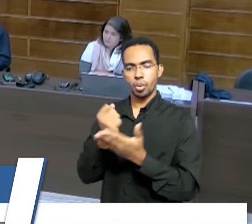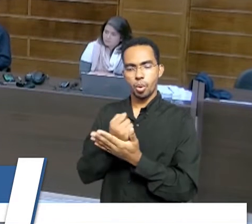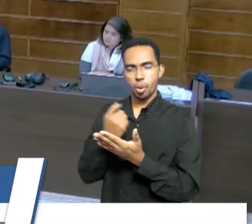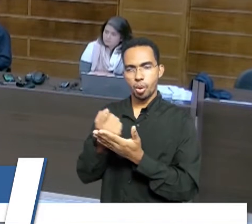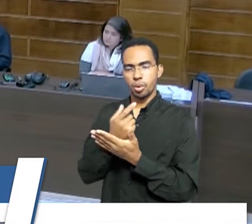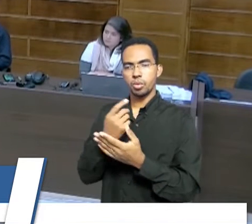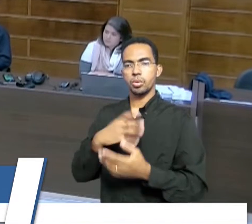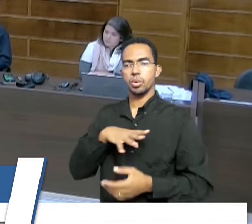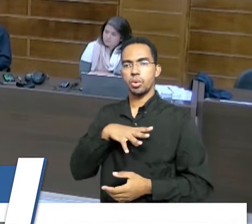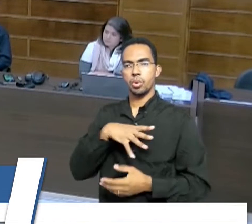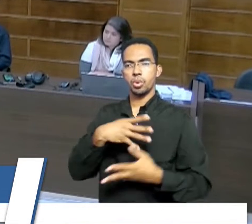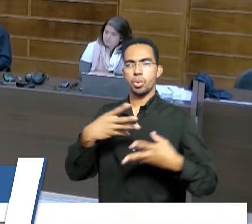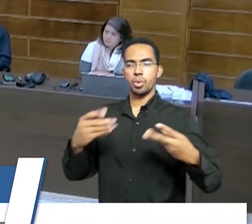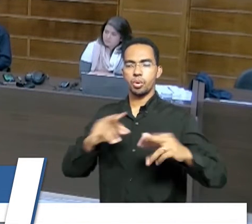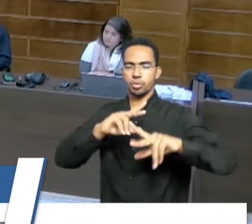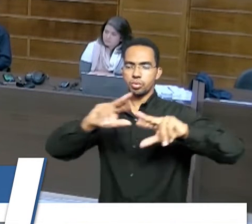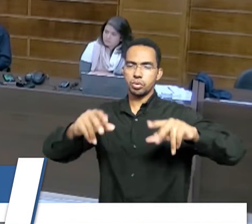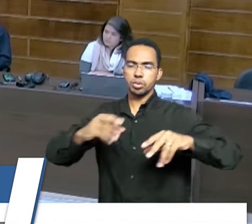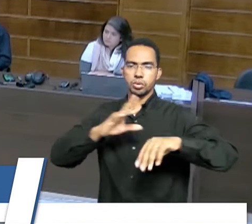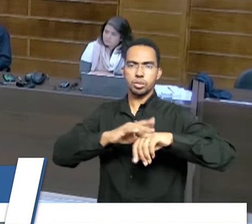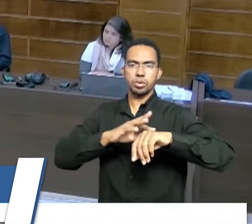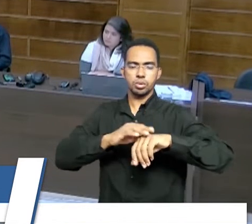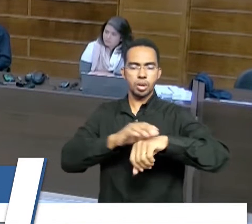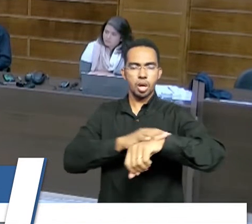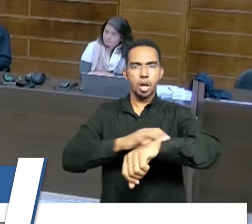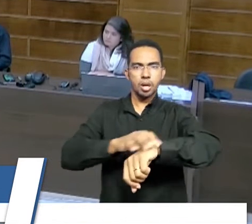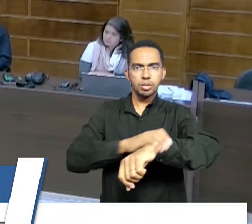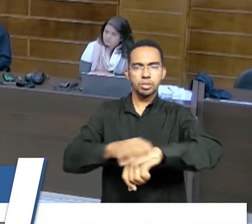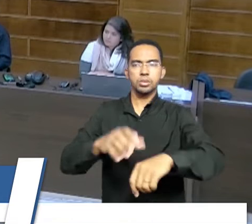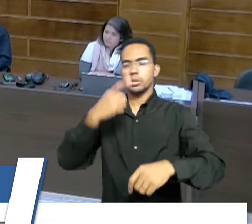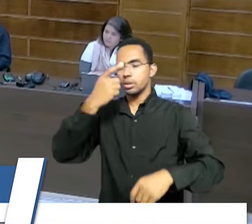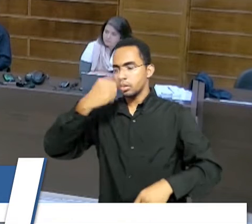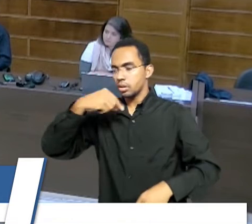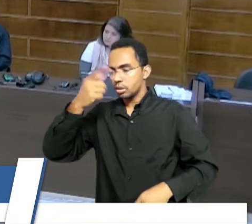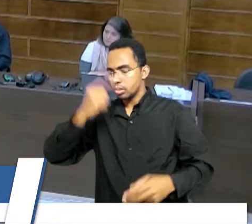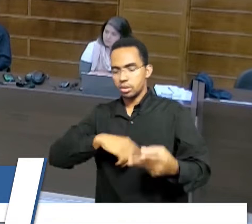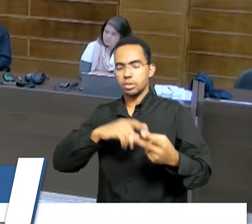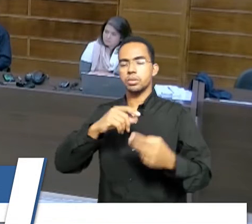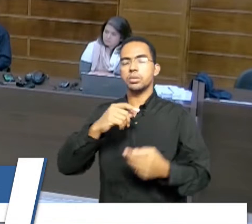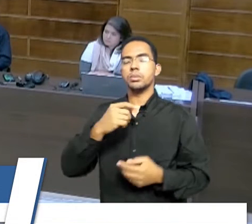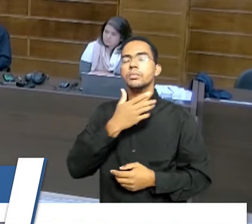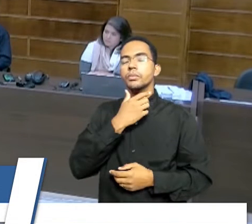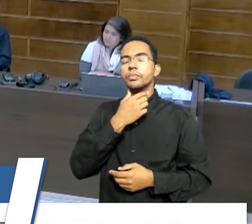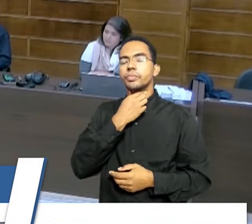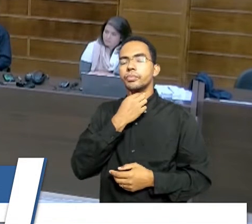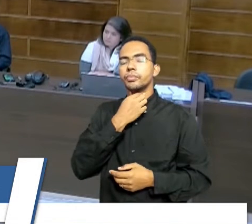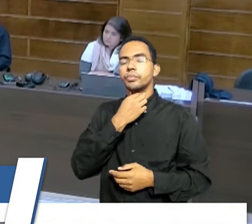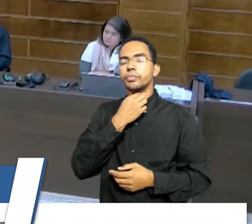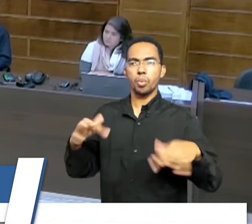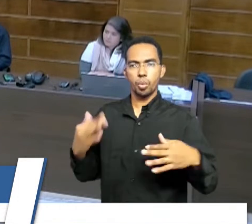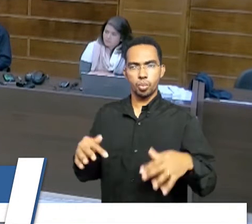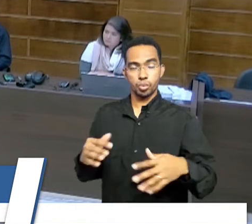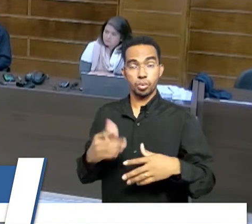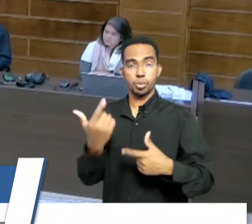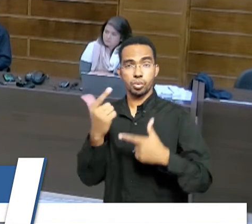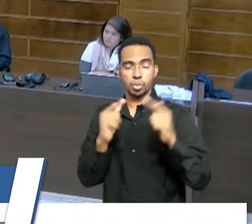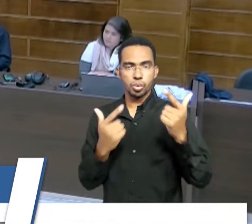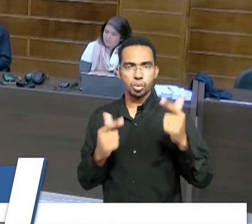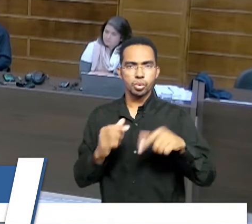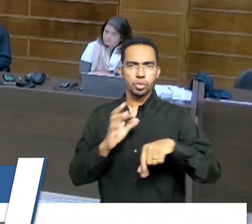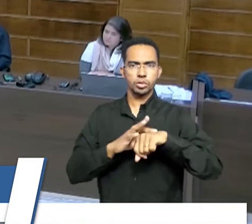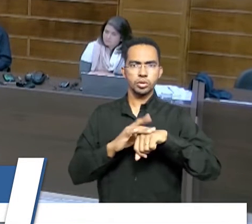alergias, gripes, resfriados, inflamações, entre outras enfermidades. Homem